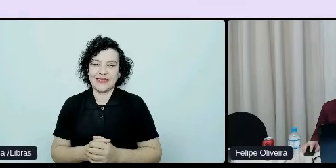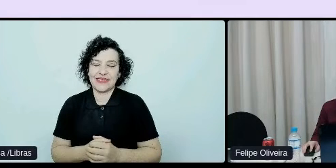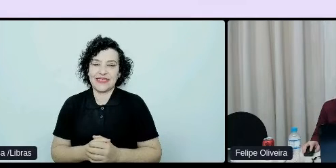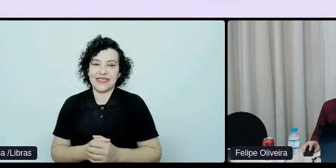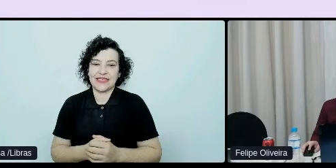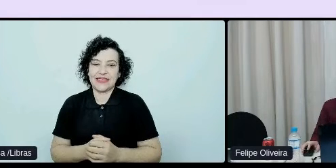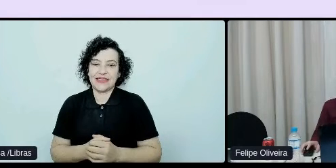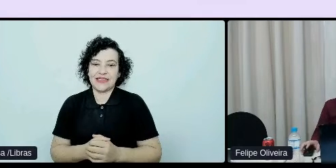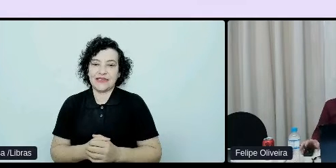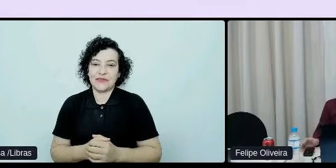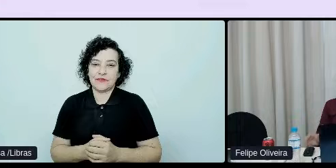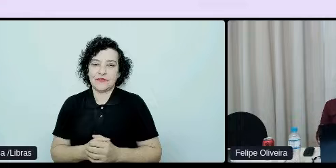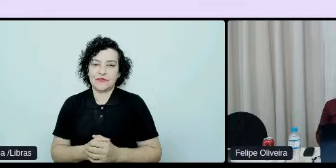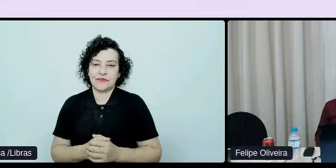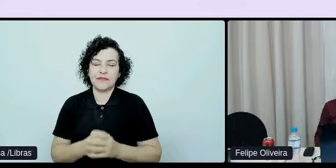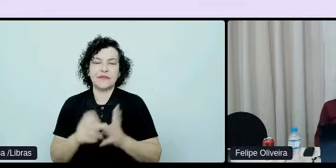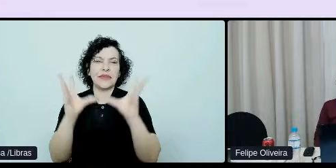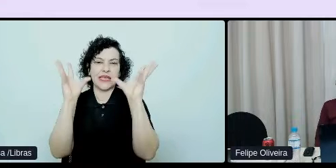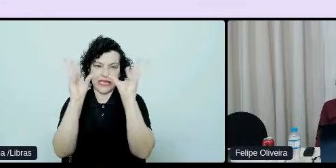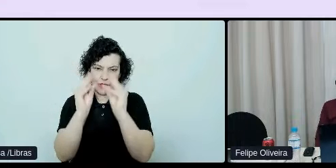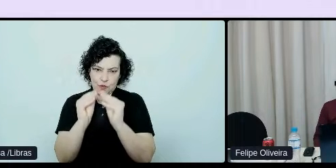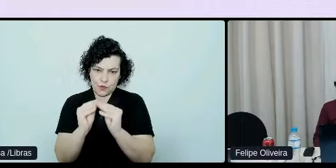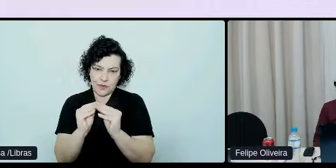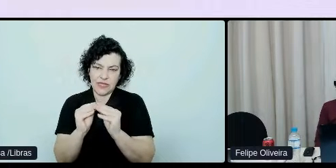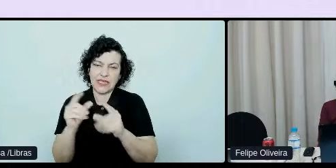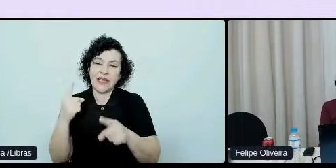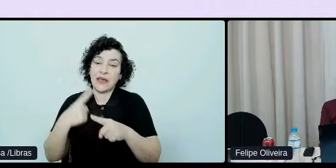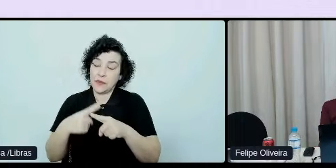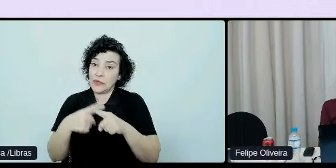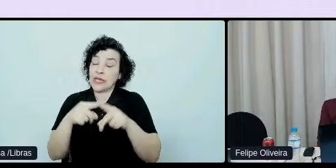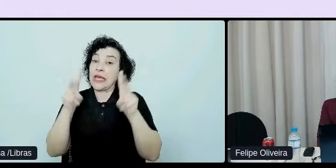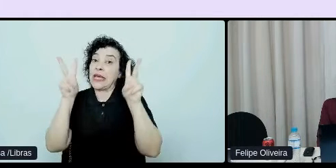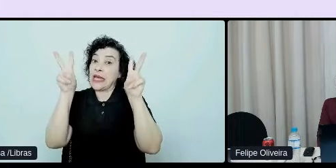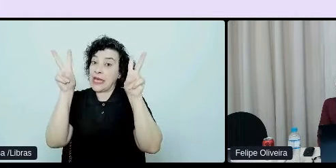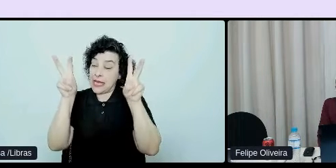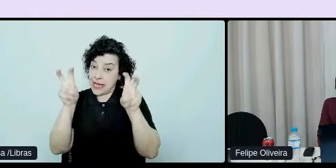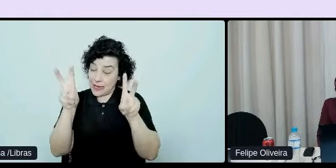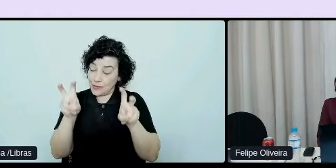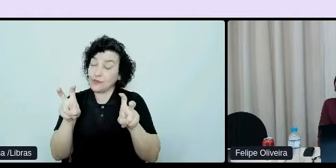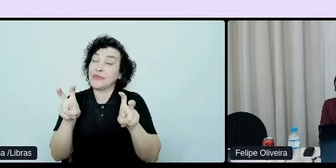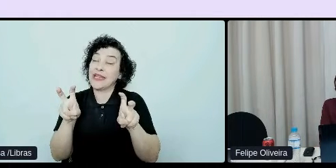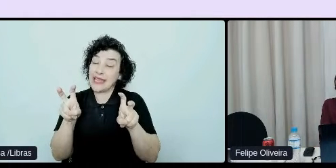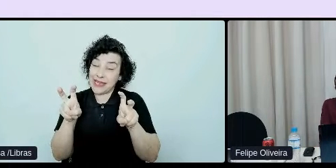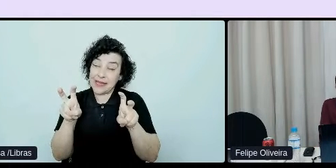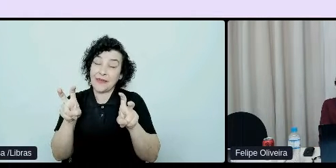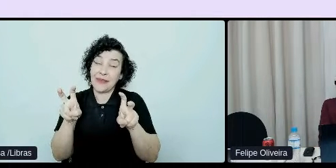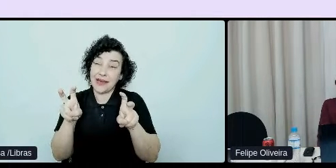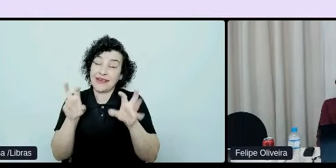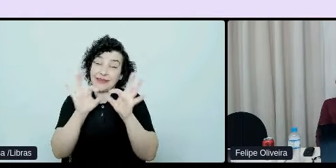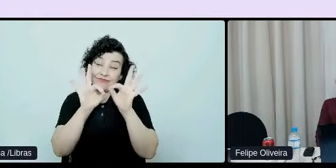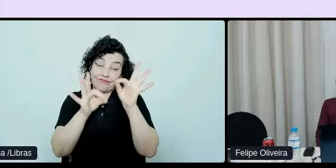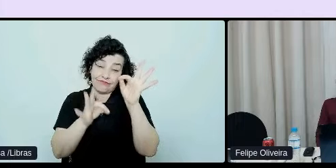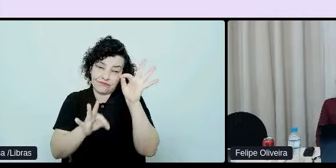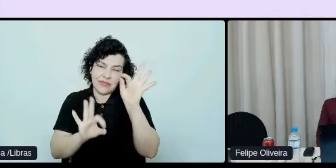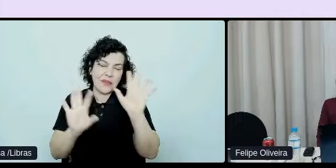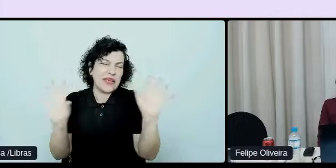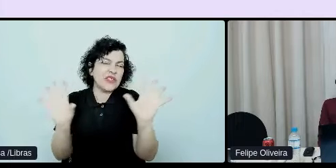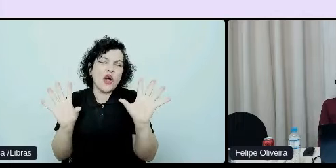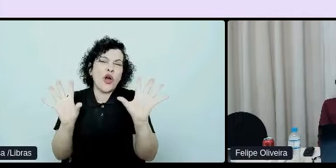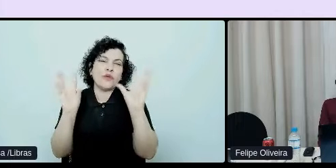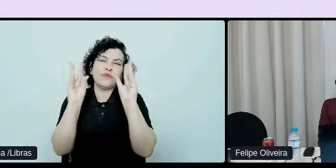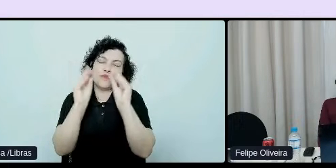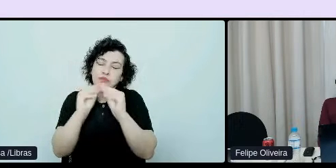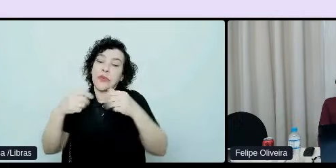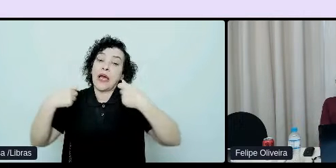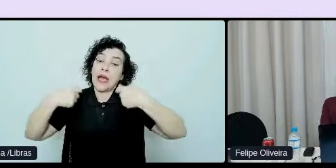Bom, de forma bastante resumida, porque isso é um tema muito amplo e realmente a gente vai falar aqui muito superficial, porque precisaria de muito mais